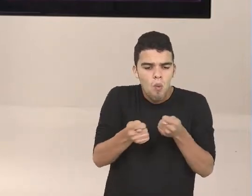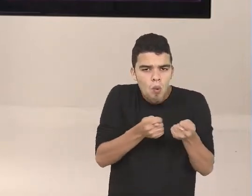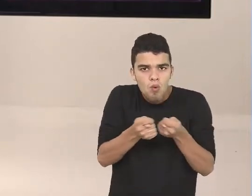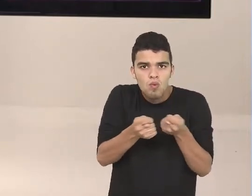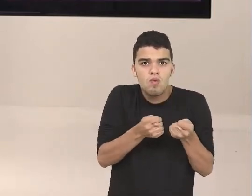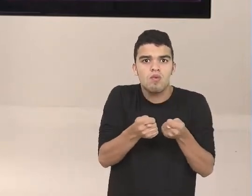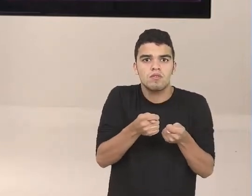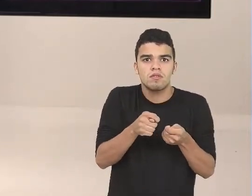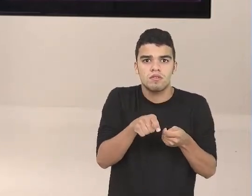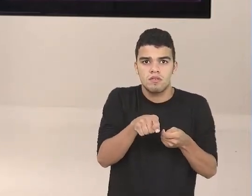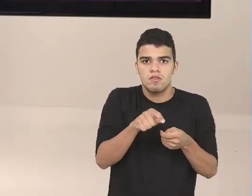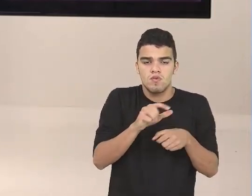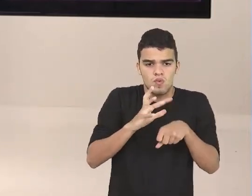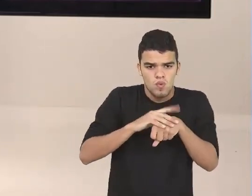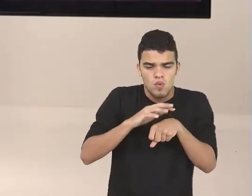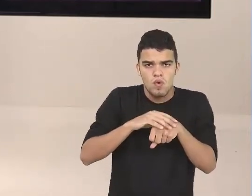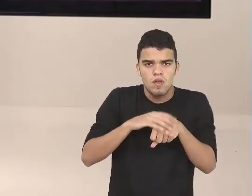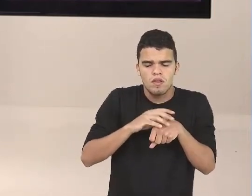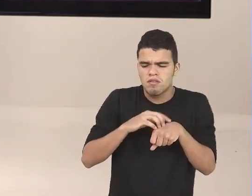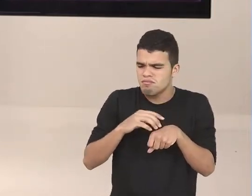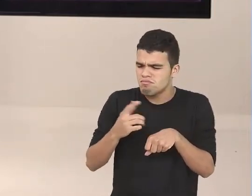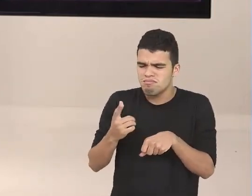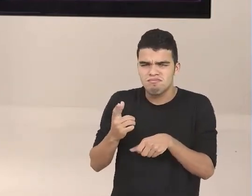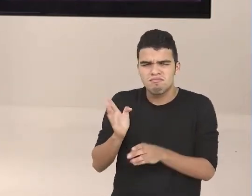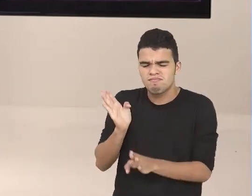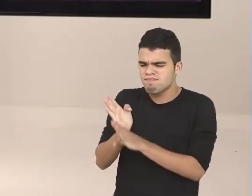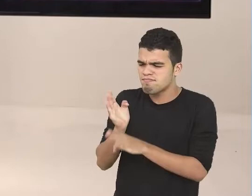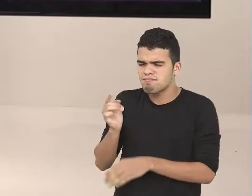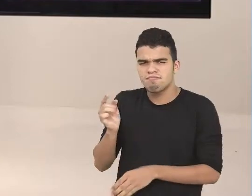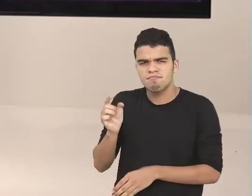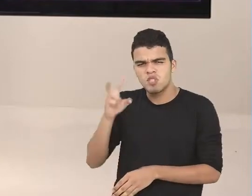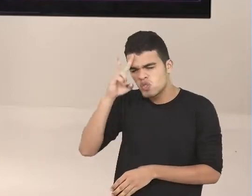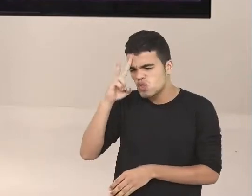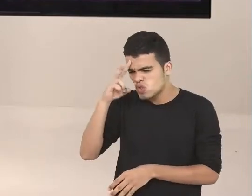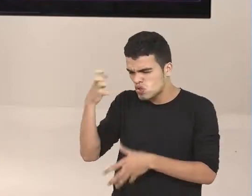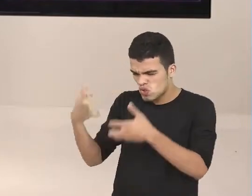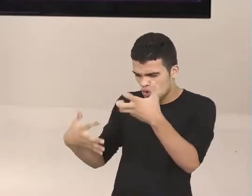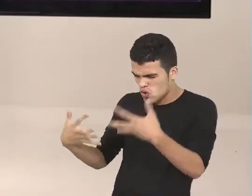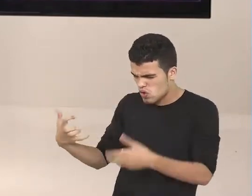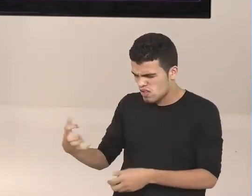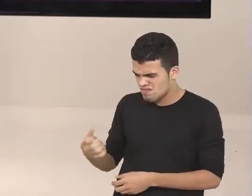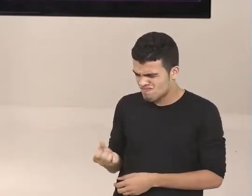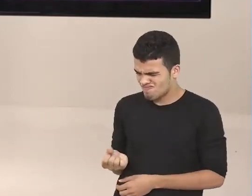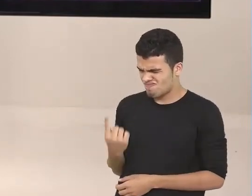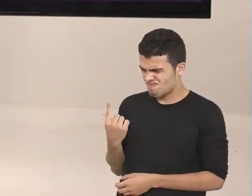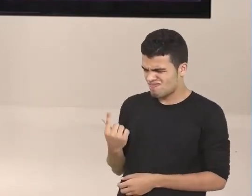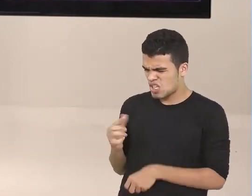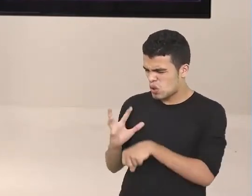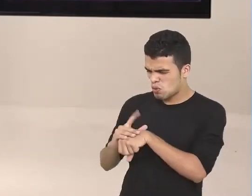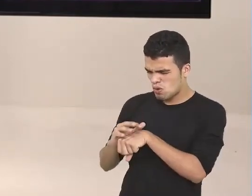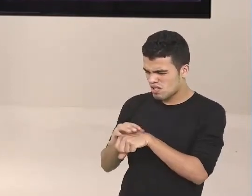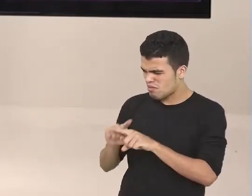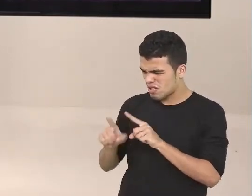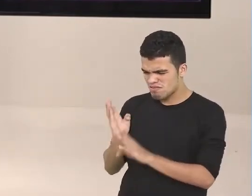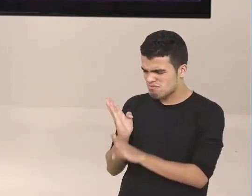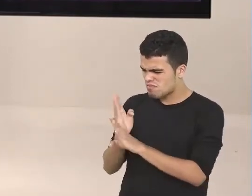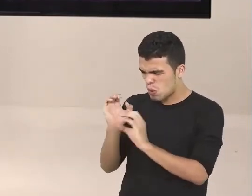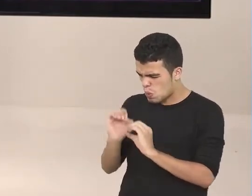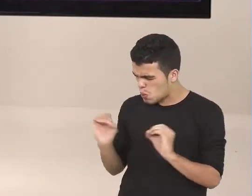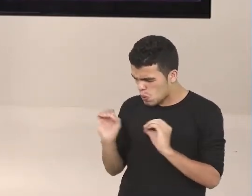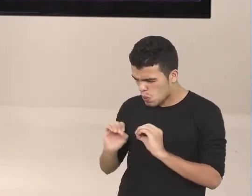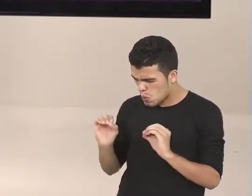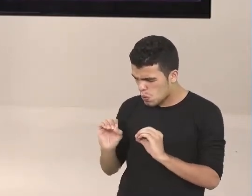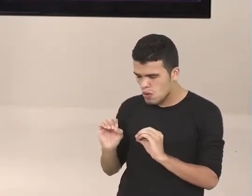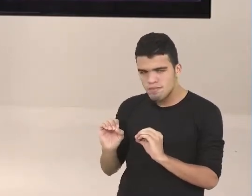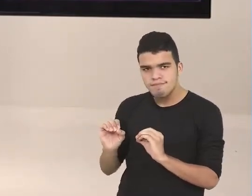que aqueles pacientes eles tinham uma doença, mas que não dava teste positivo para nenhuma doença conhecida. Então o que